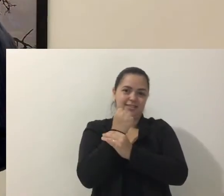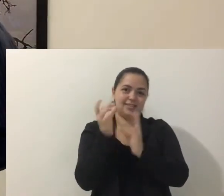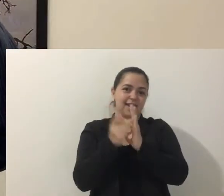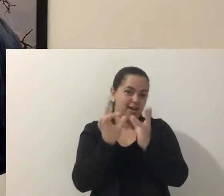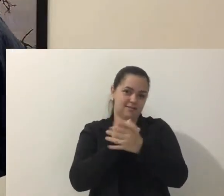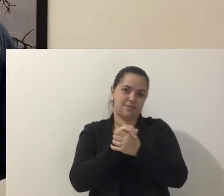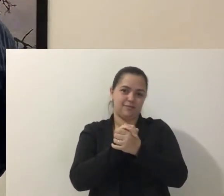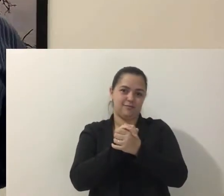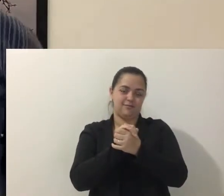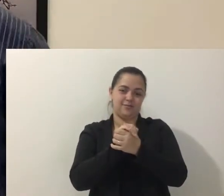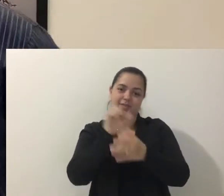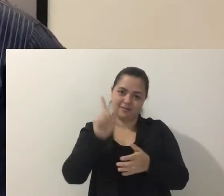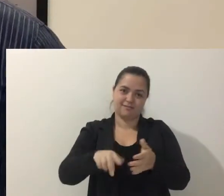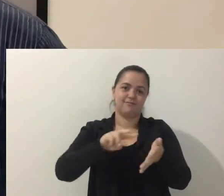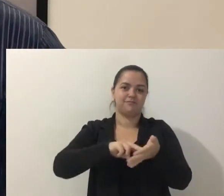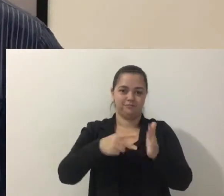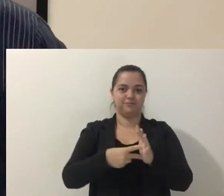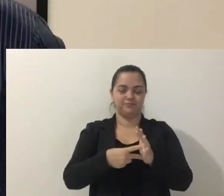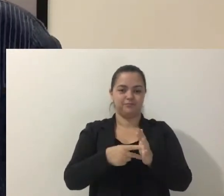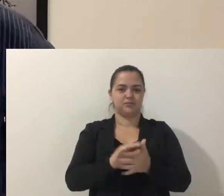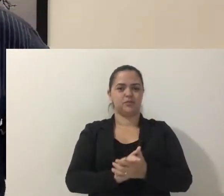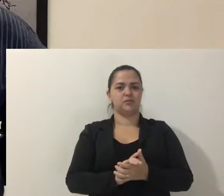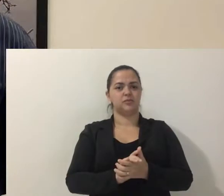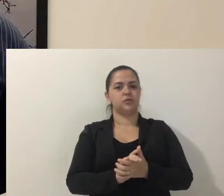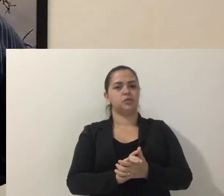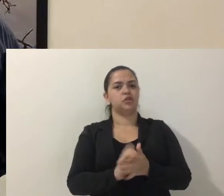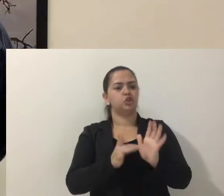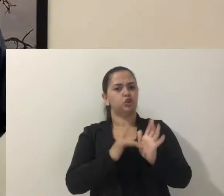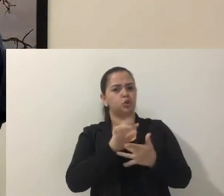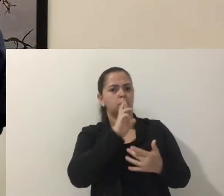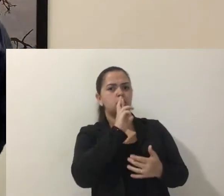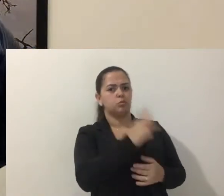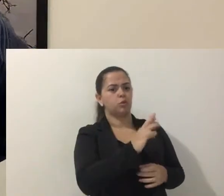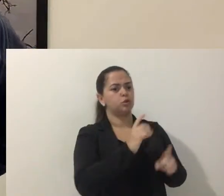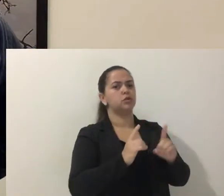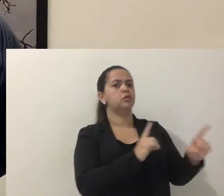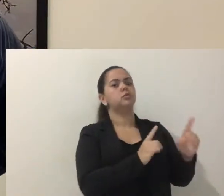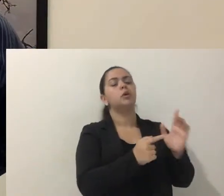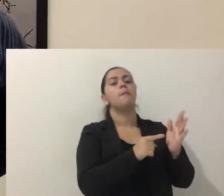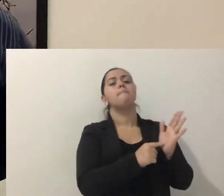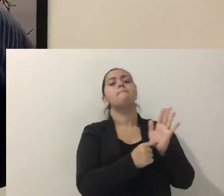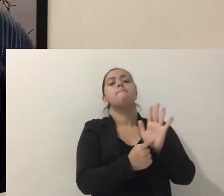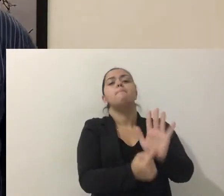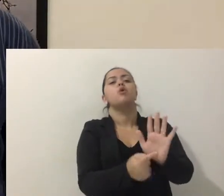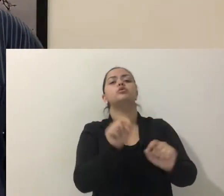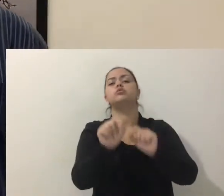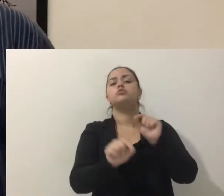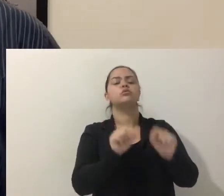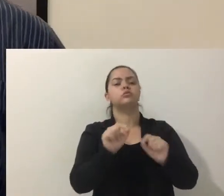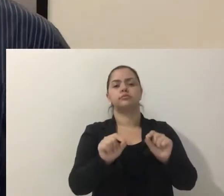aqui, ele me apresenta, ele nos apresenta para mim e para você,